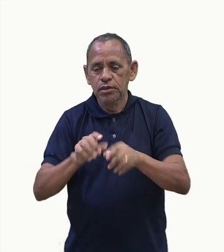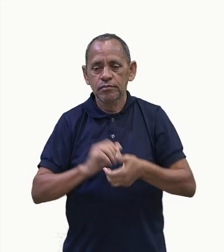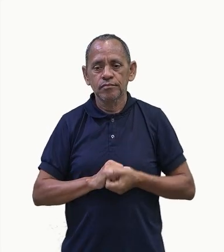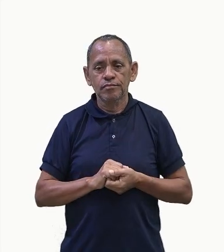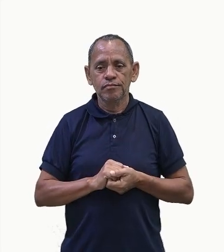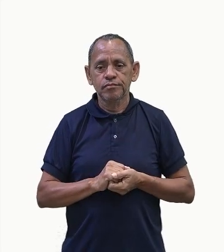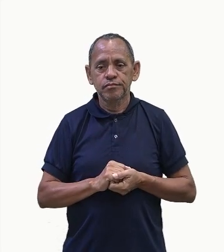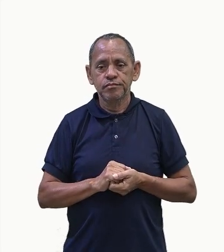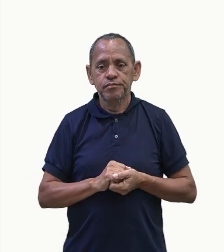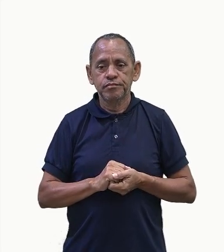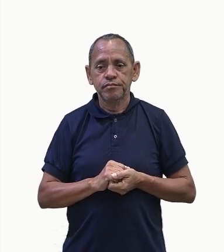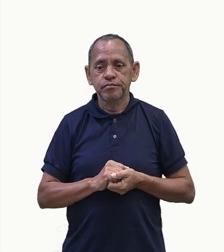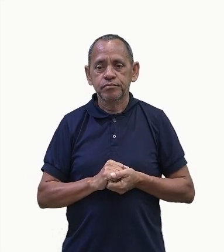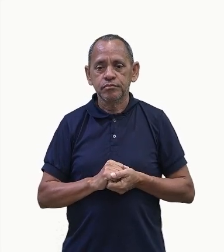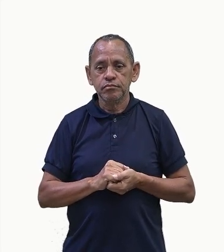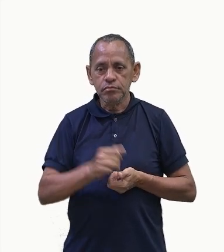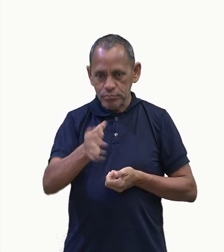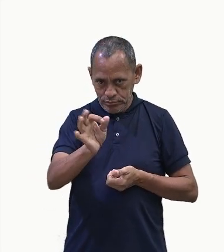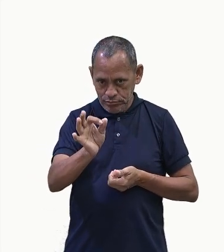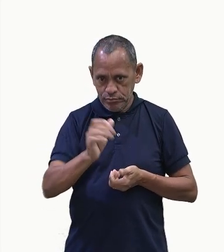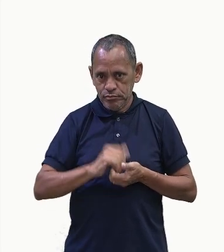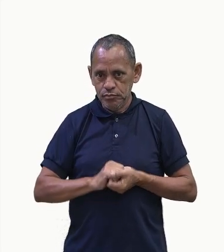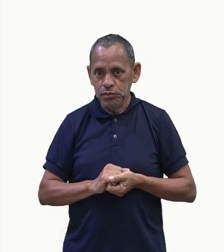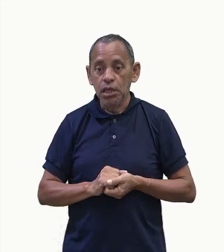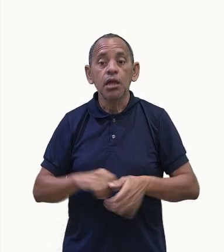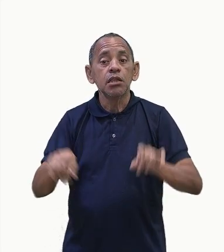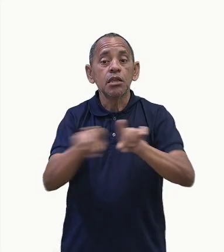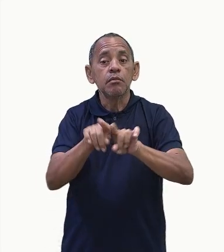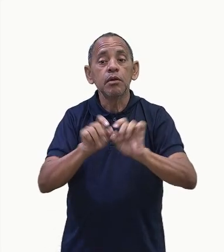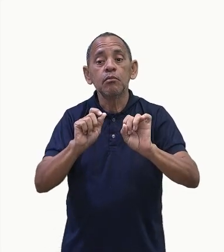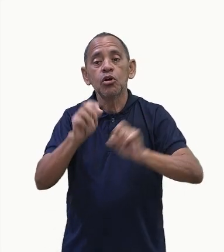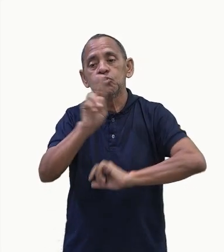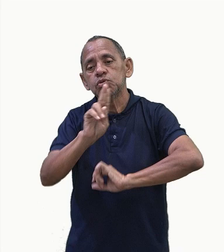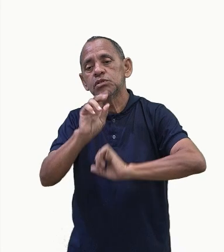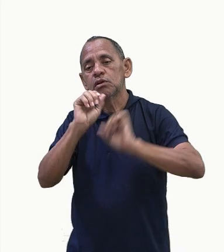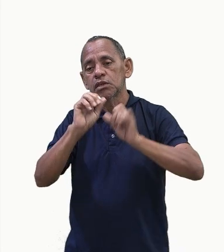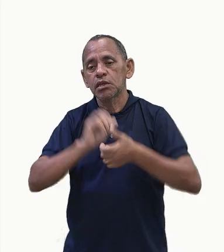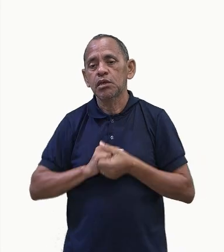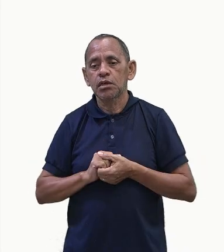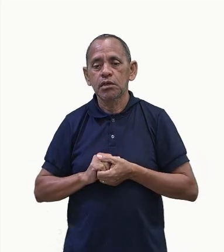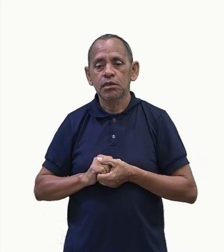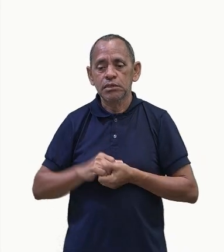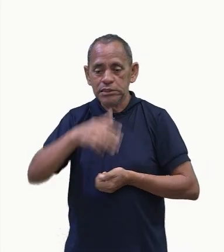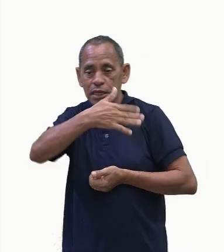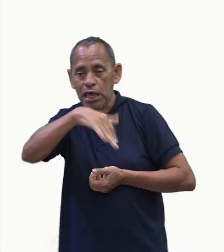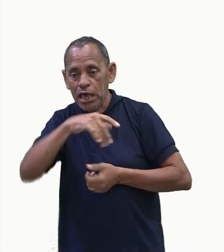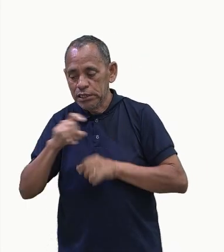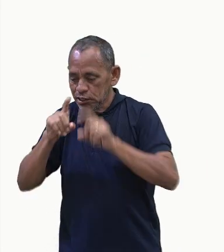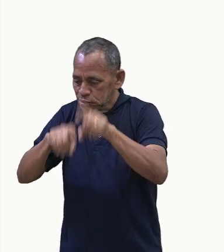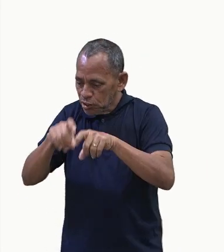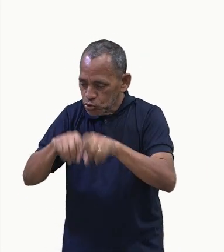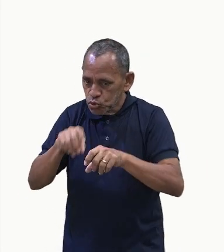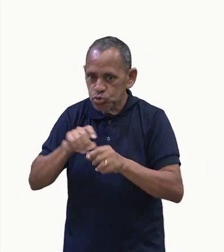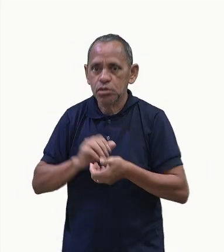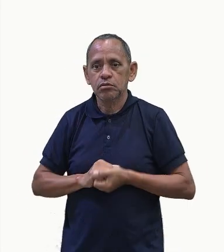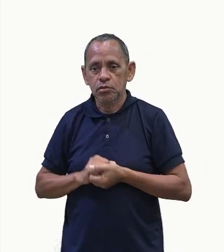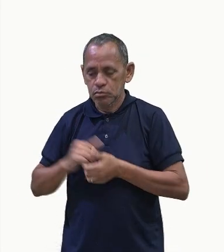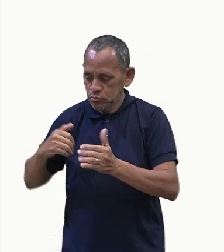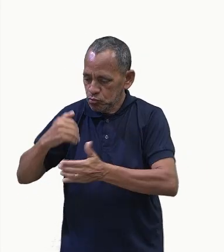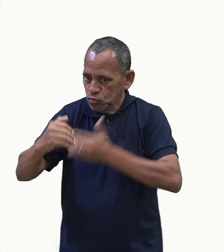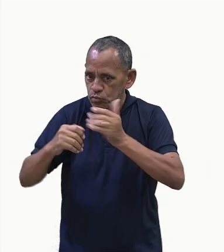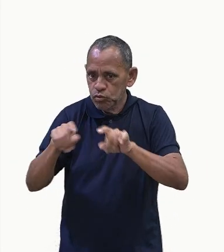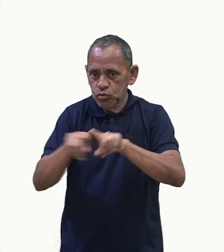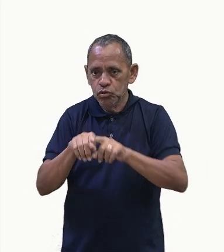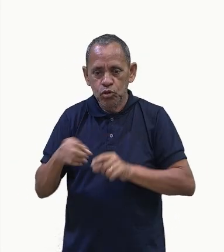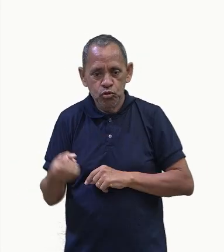exemplares. Certo? Então, ele também pode ser utilizado aí na agricultura para o desenvolvimento de novos produtos,